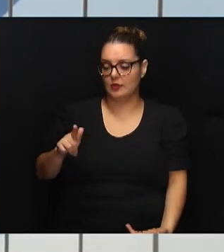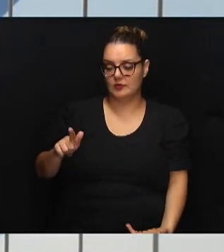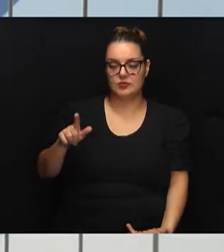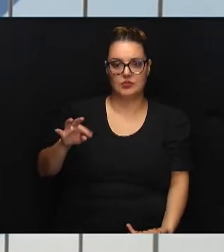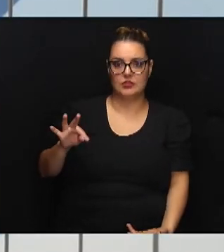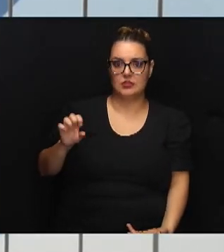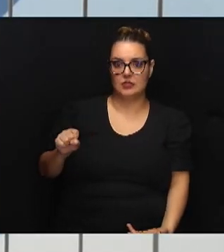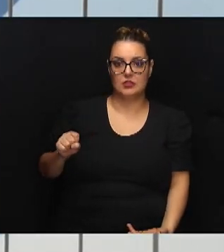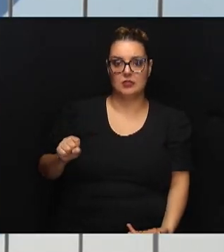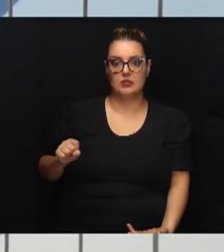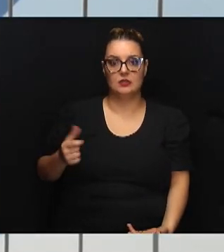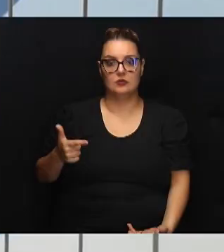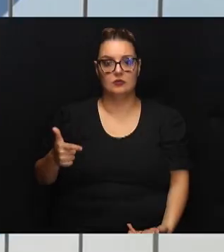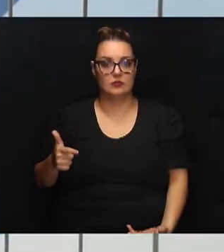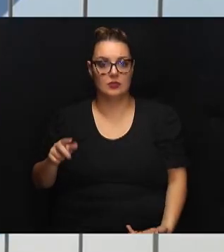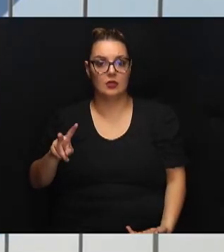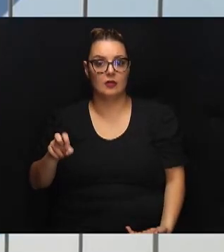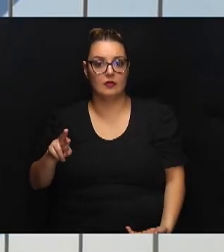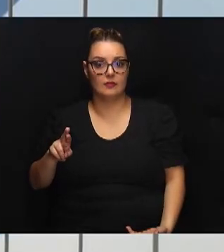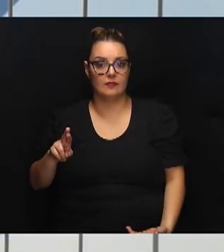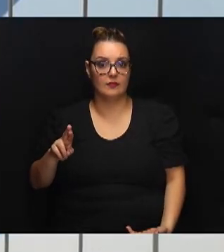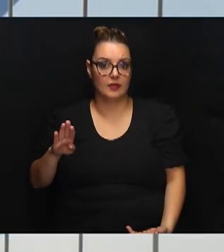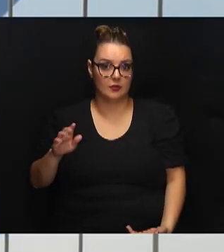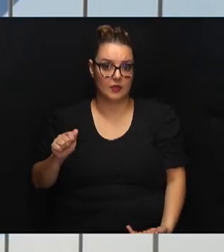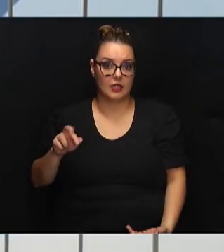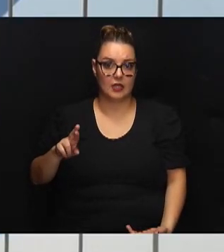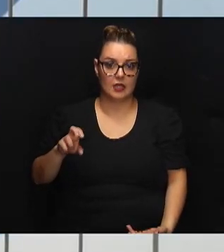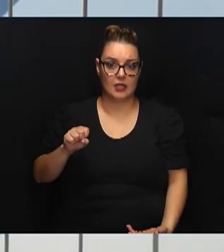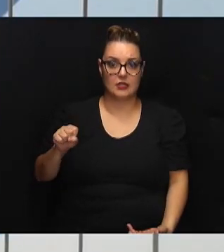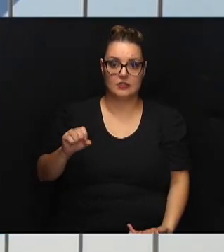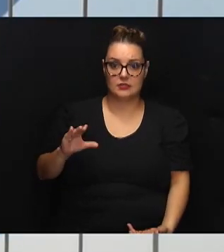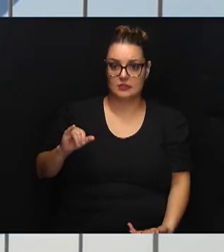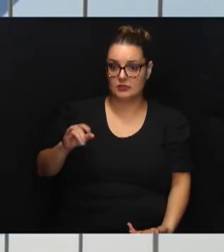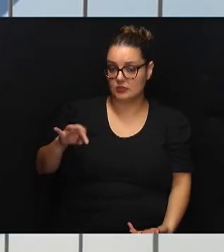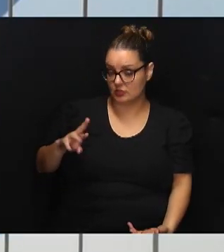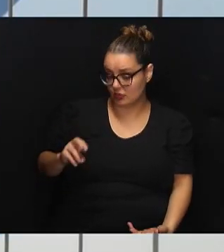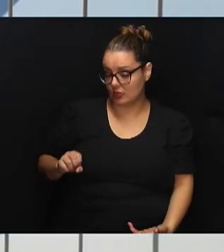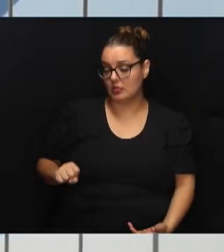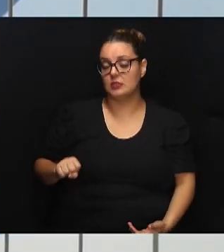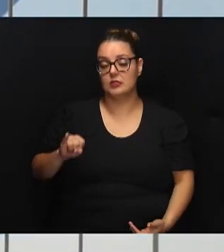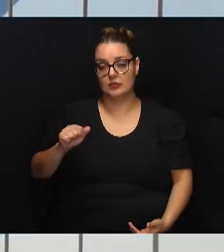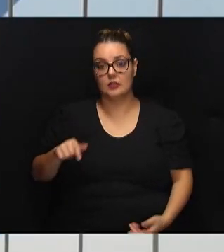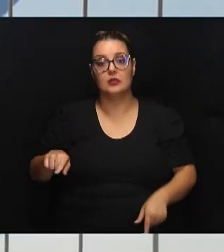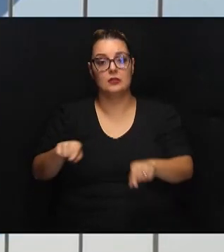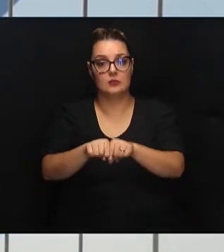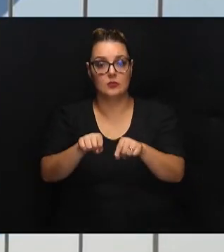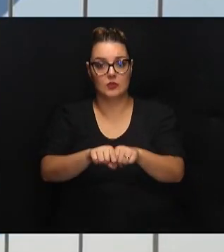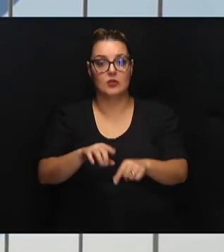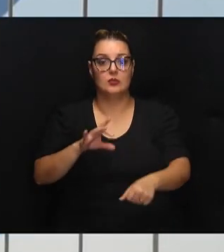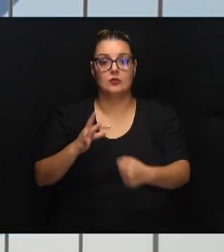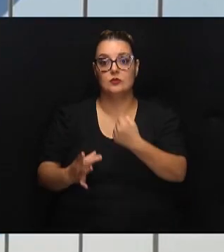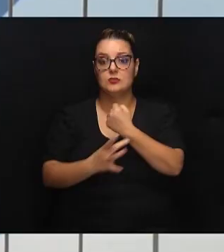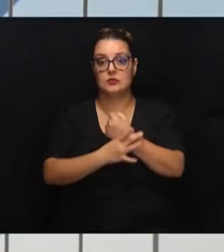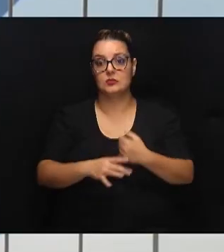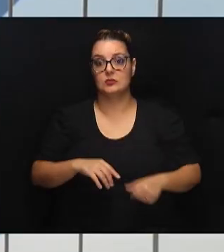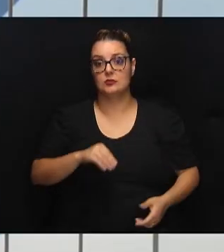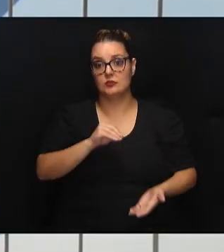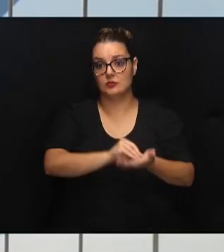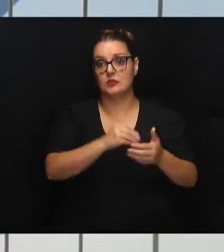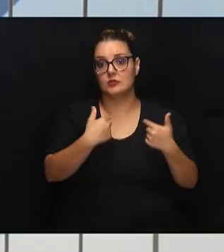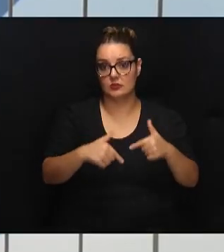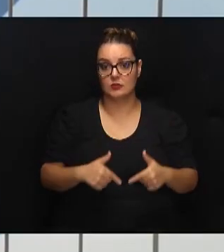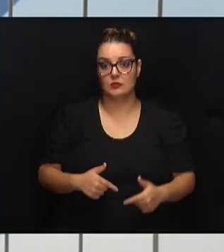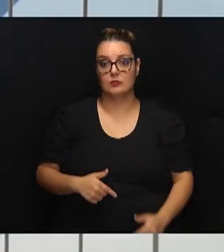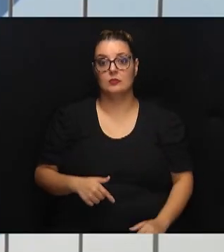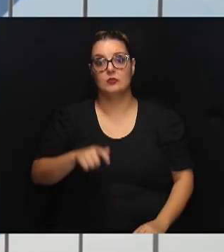verbas rescisórias e não tenho seguro-desemprego. E essas 3 verbas, elas são para que o trabalhador, quando demitido, consiga se